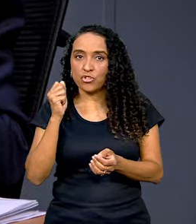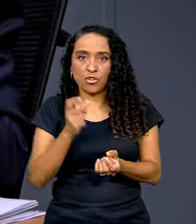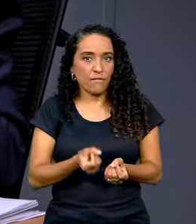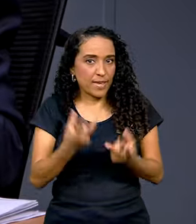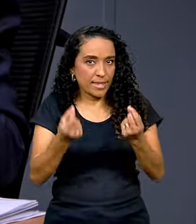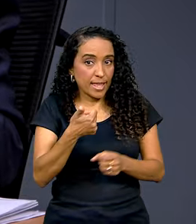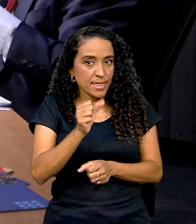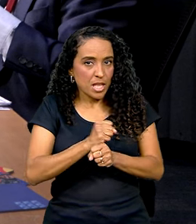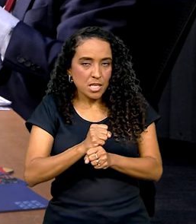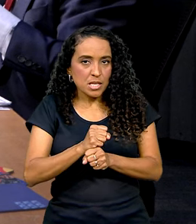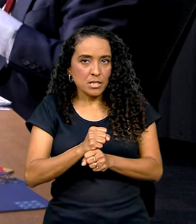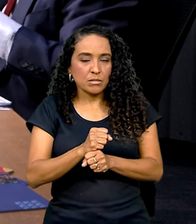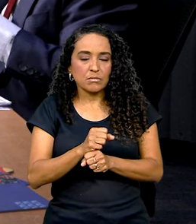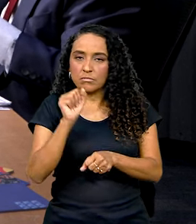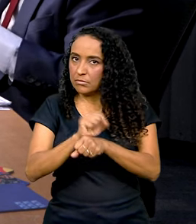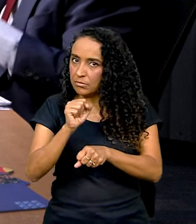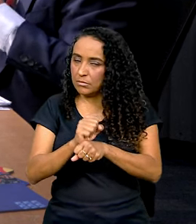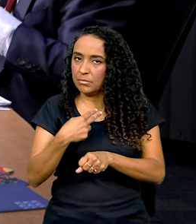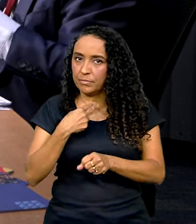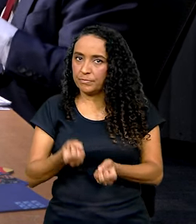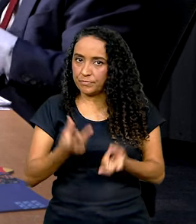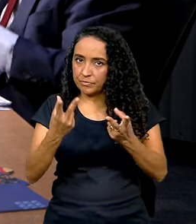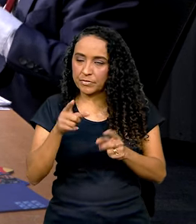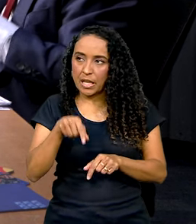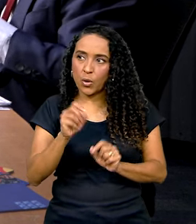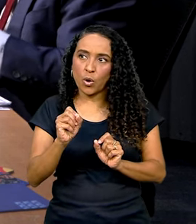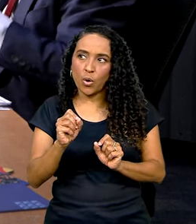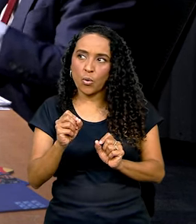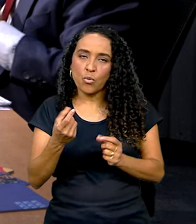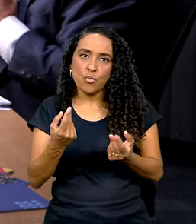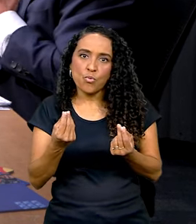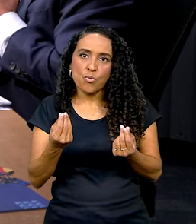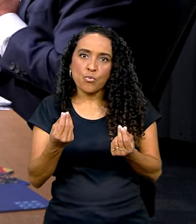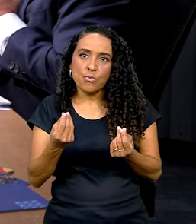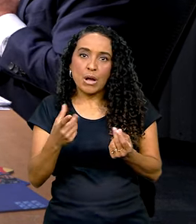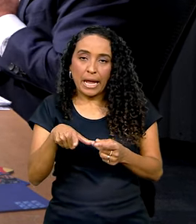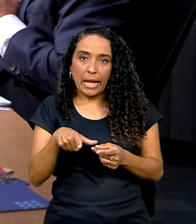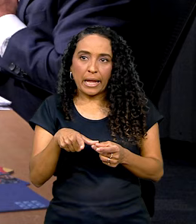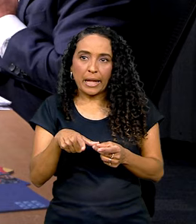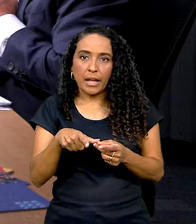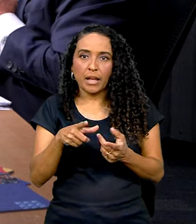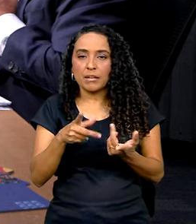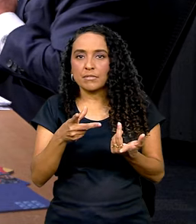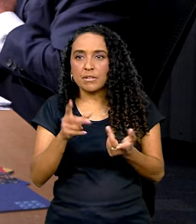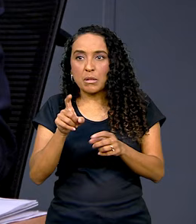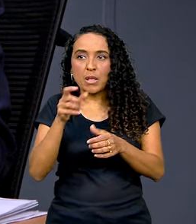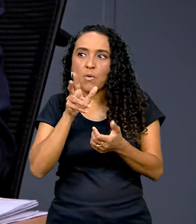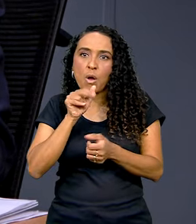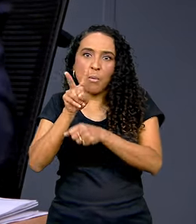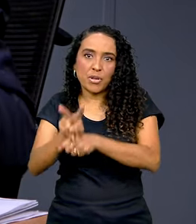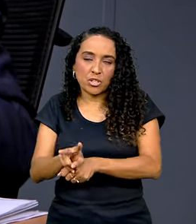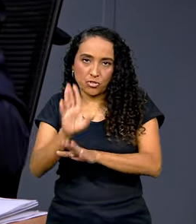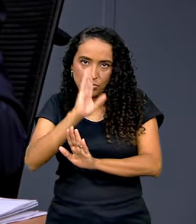um período de 10 anos n é ele funciona como eh se fosse ali um um arrendamento